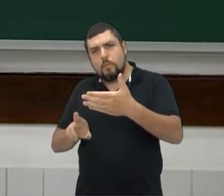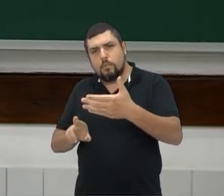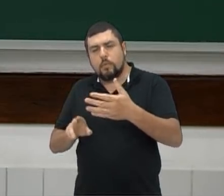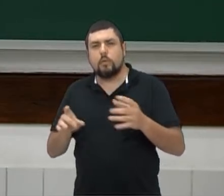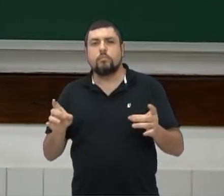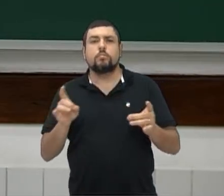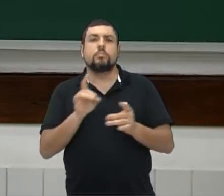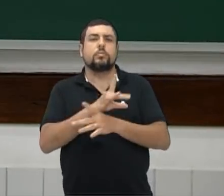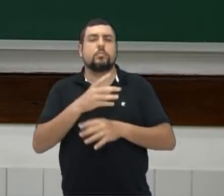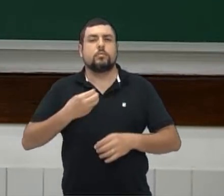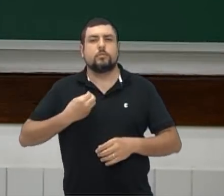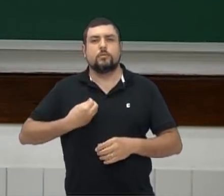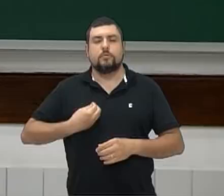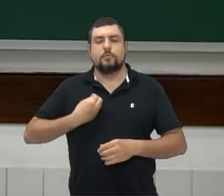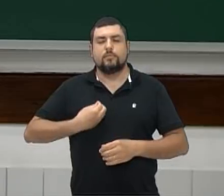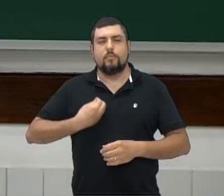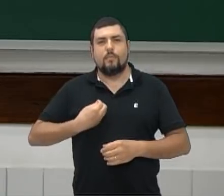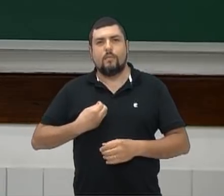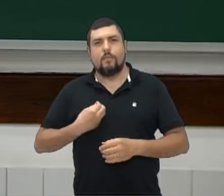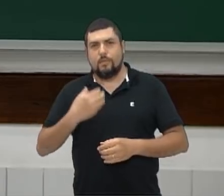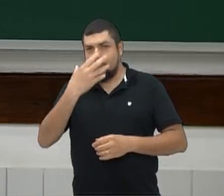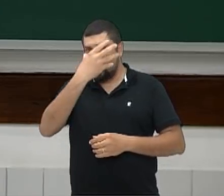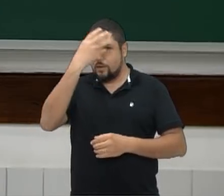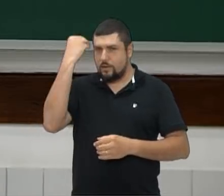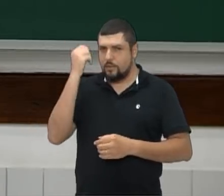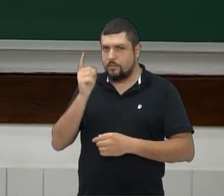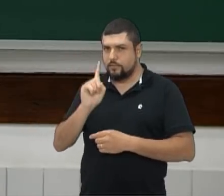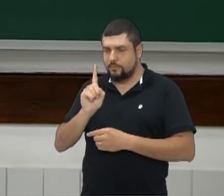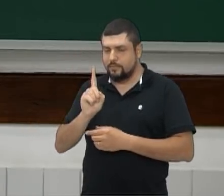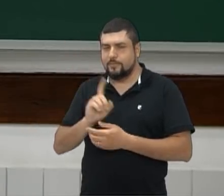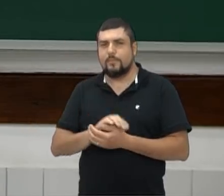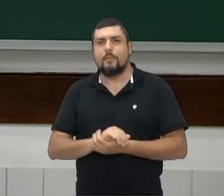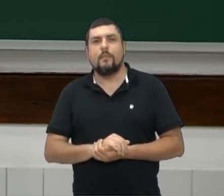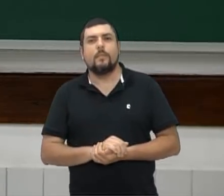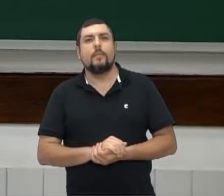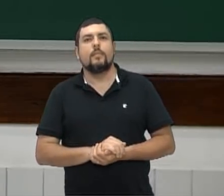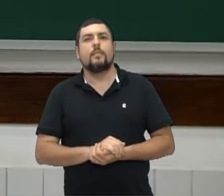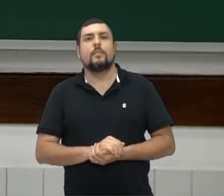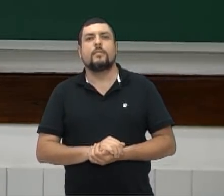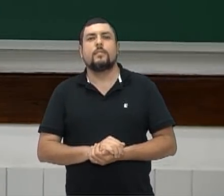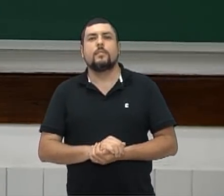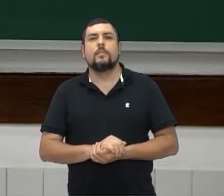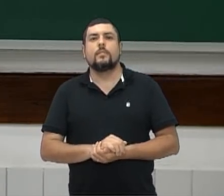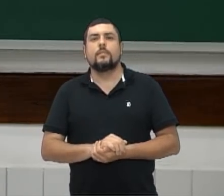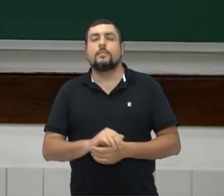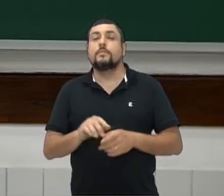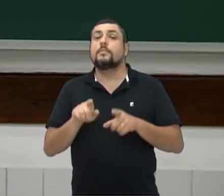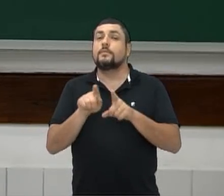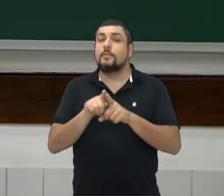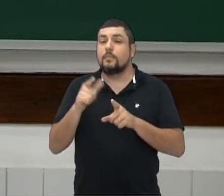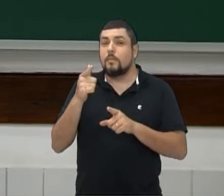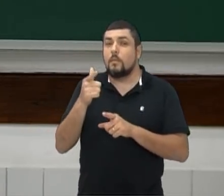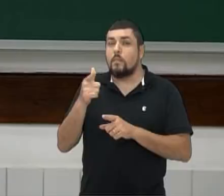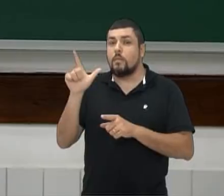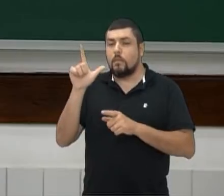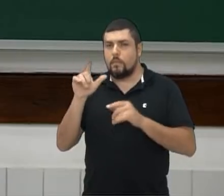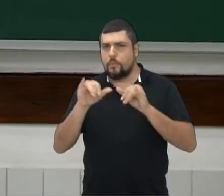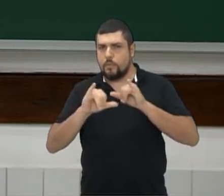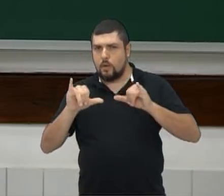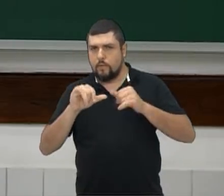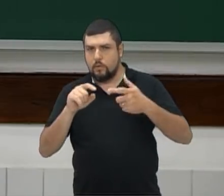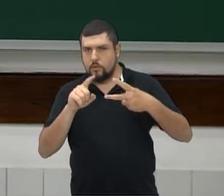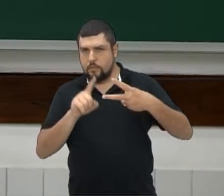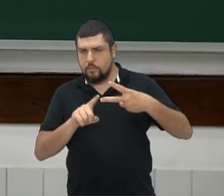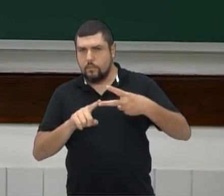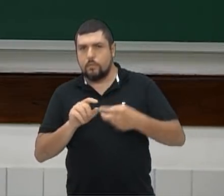frequência. Está lá no Classroom, não esqueça de acessar para confirmar a sua frequência. Outro aviso, para os alunos que